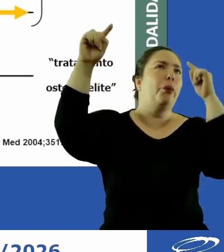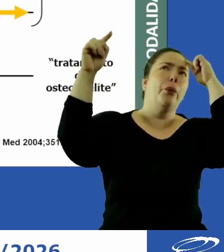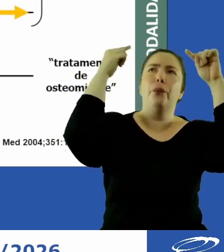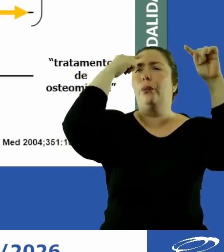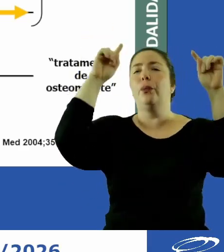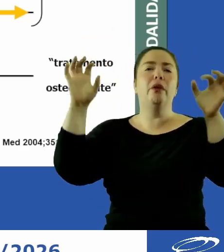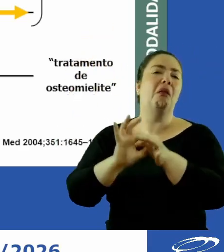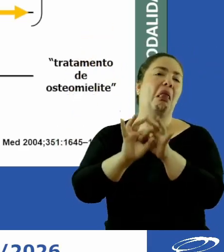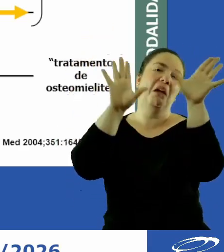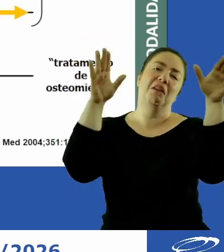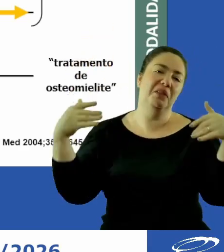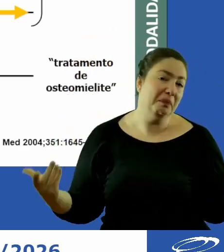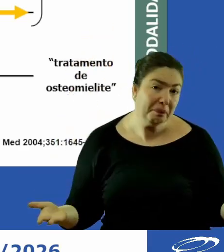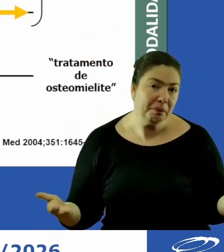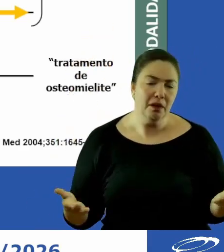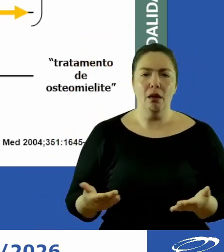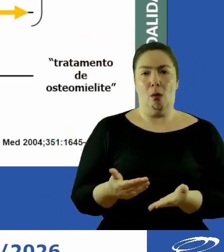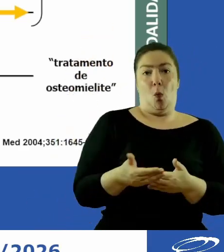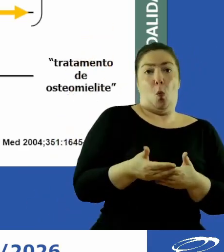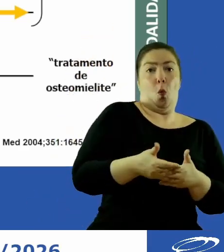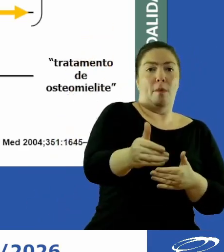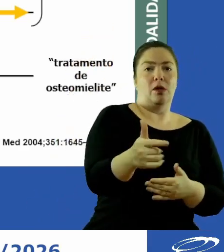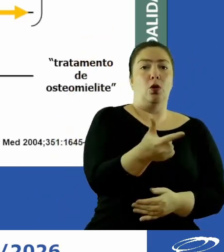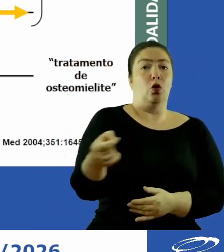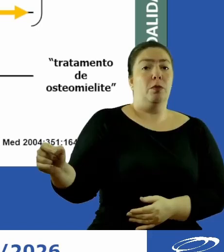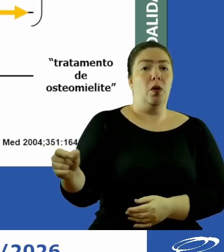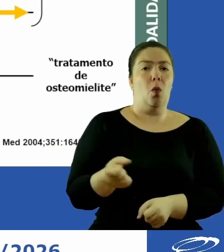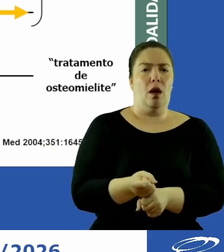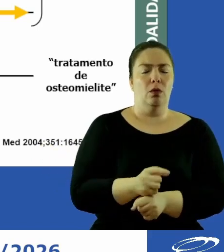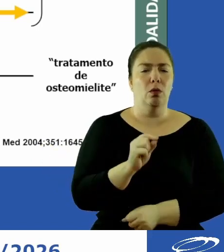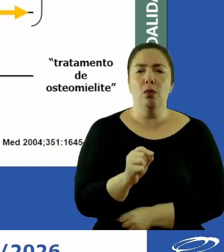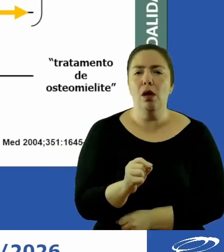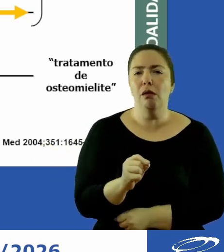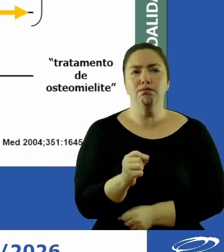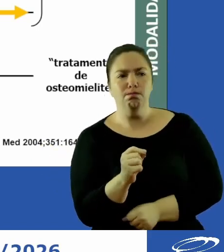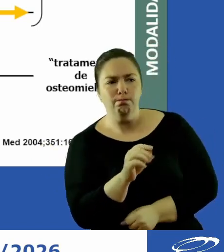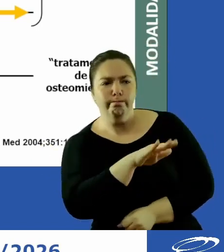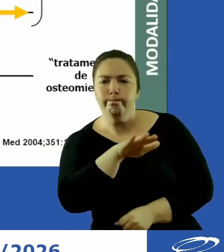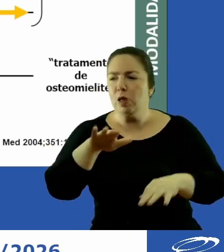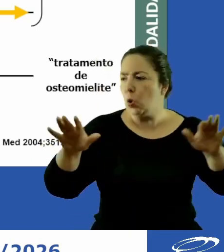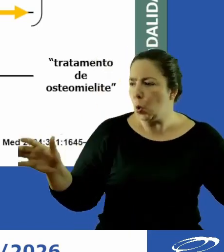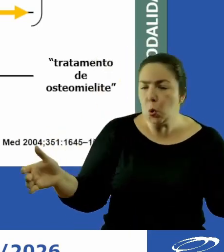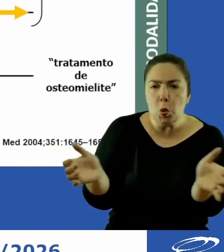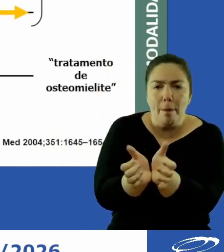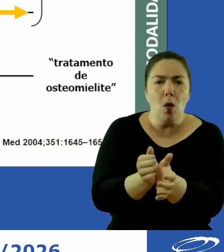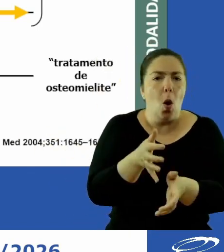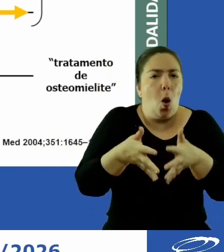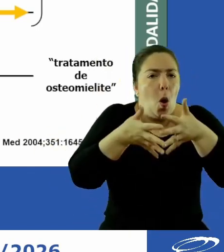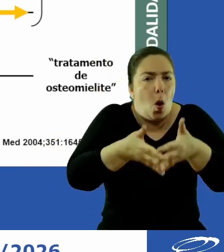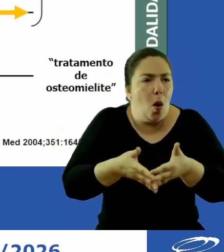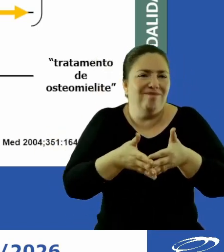para frente, e esse indivíduo começou a traçar, junto com os colegas de Basel, ortopedistas, a forma